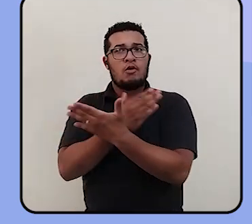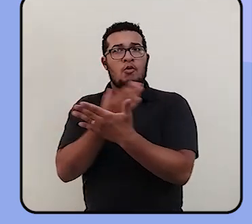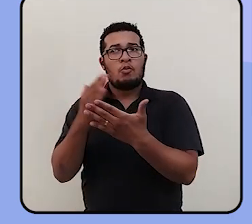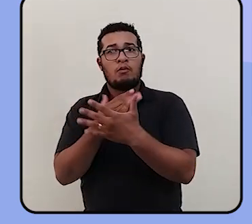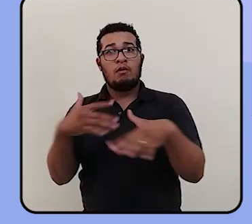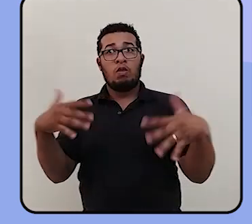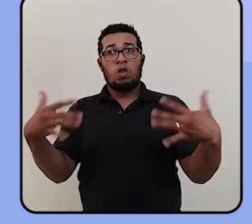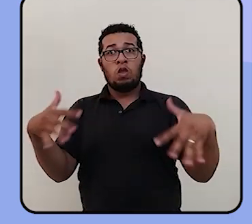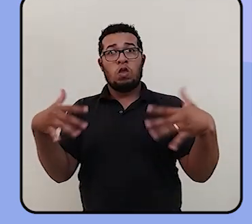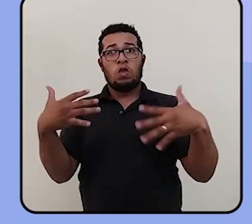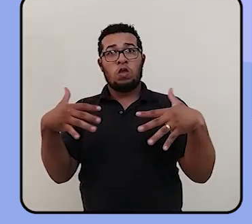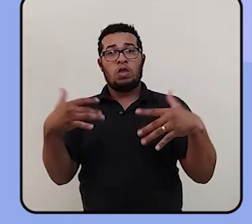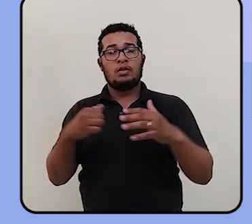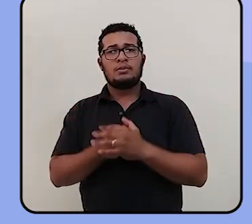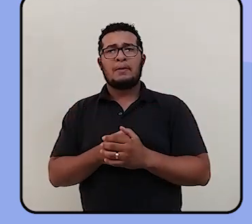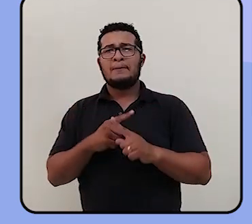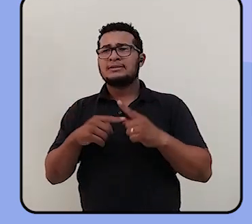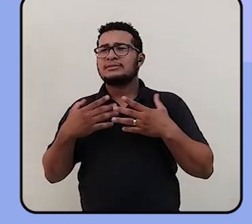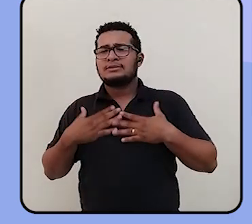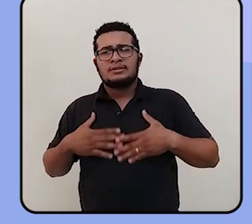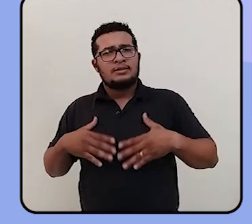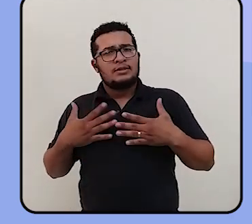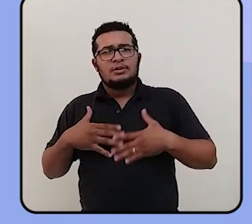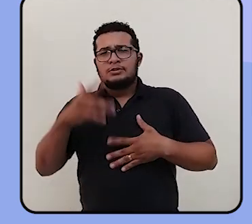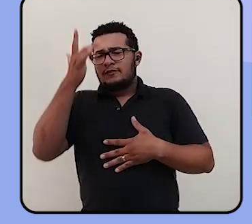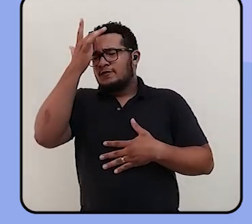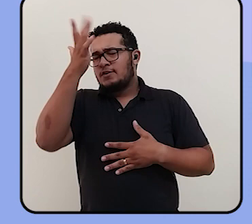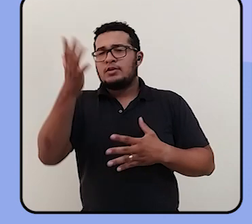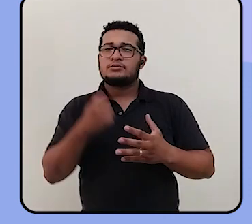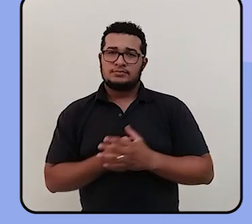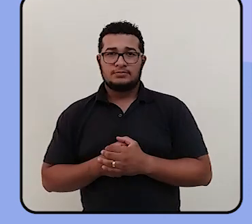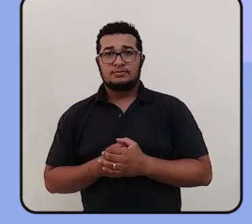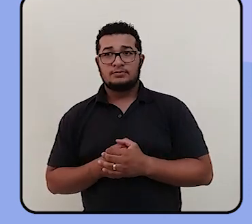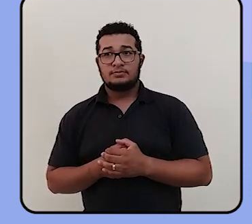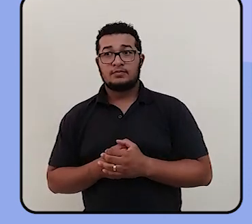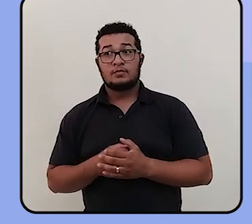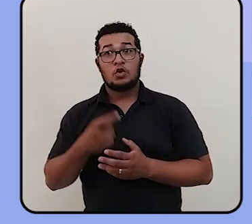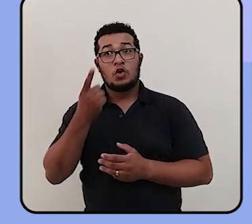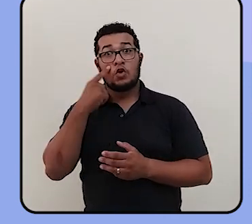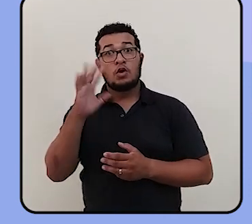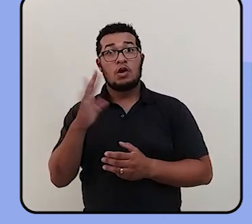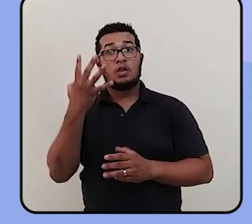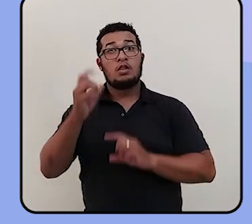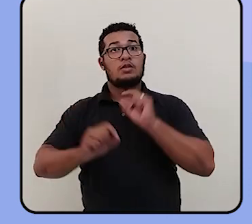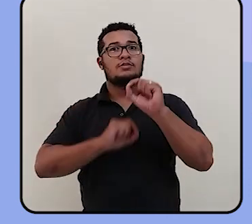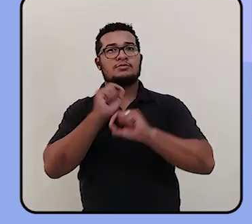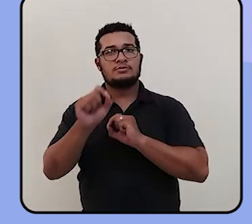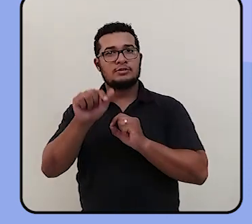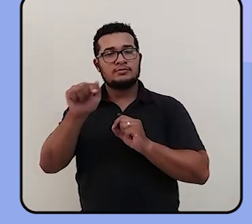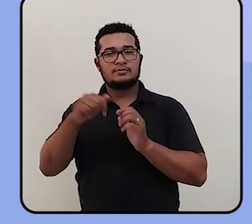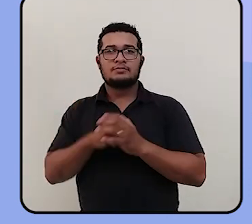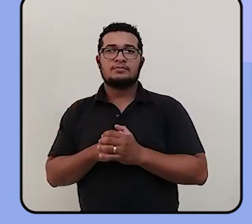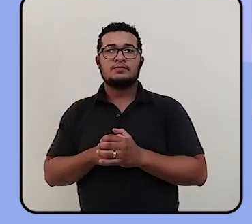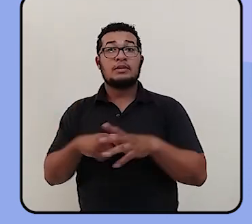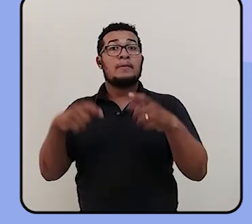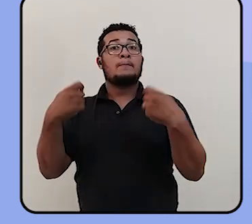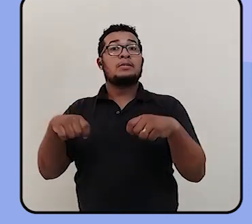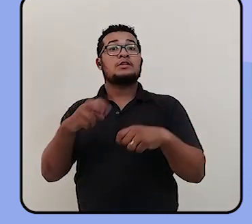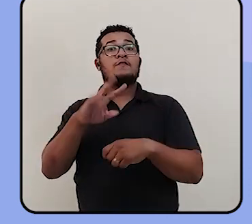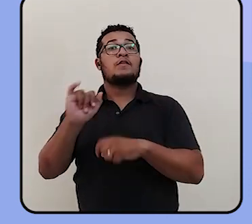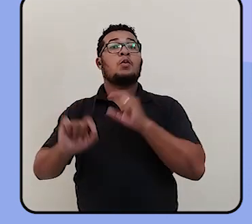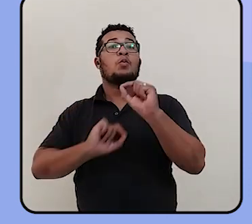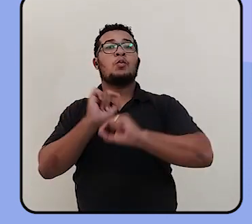tendem a ficar meio desesperados, sem motivo, hein? Se liga. O que está acontecendo aqui? Nós